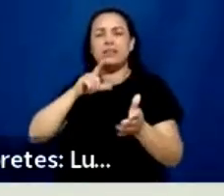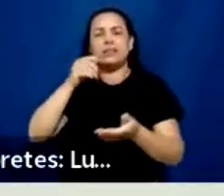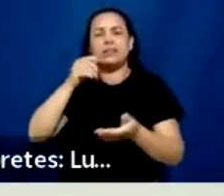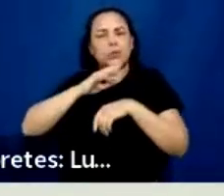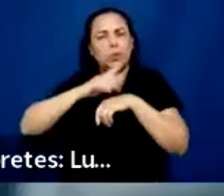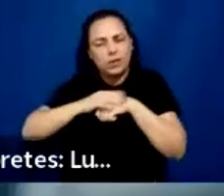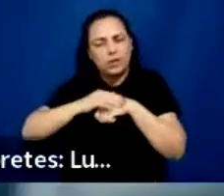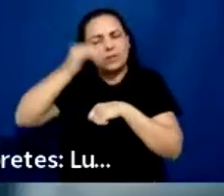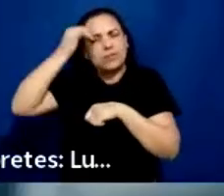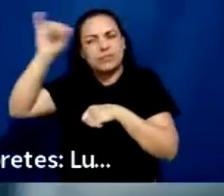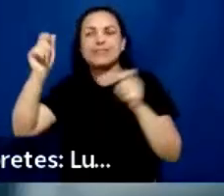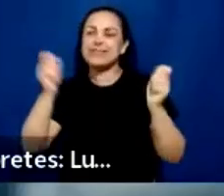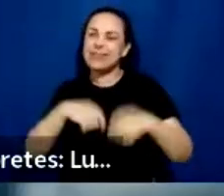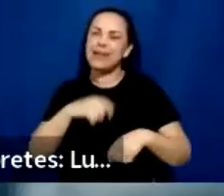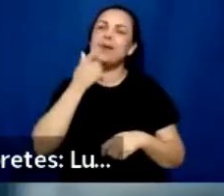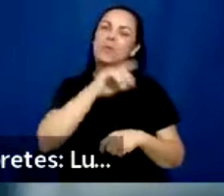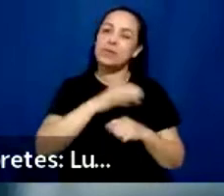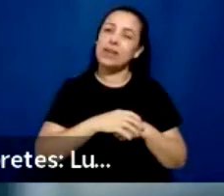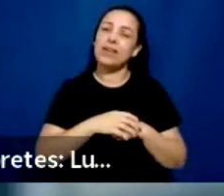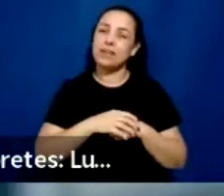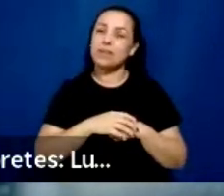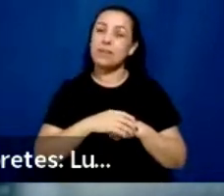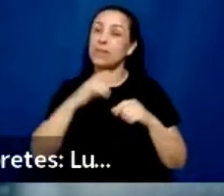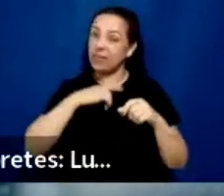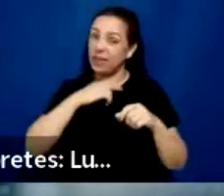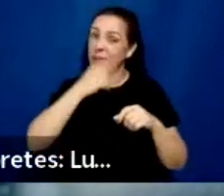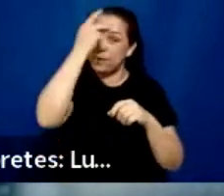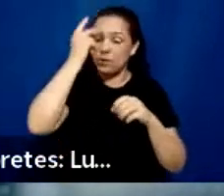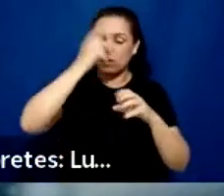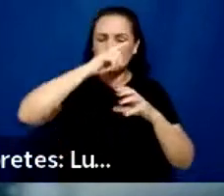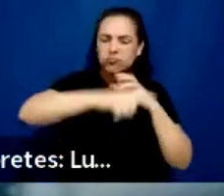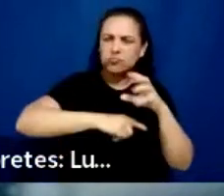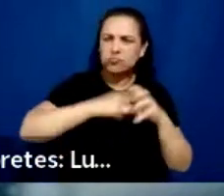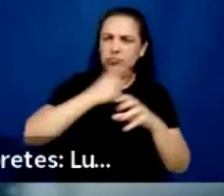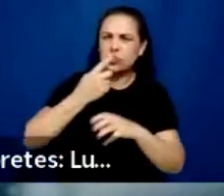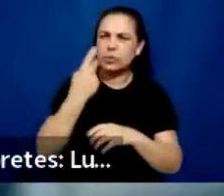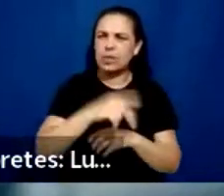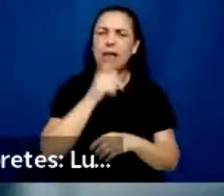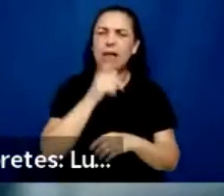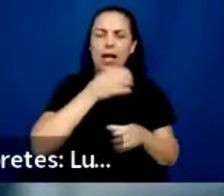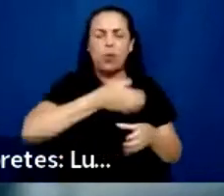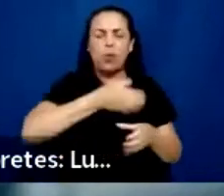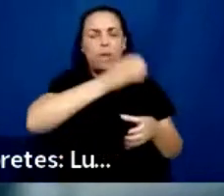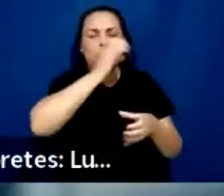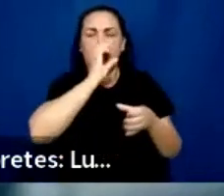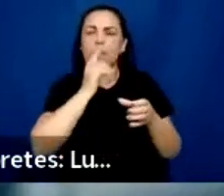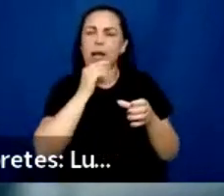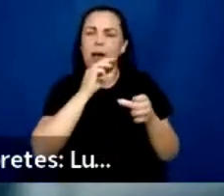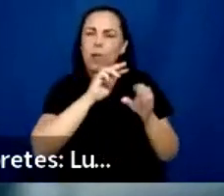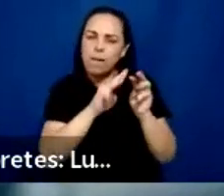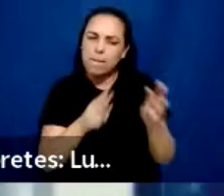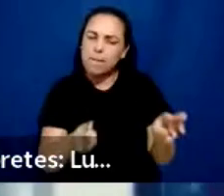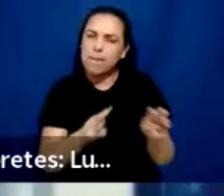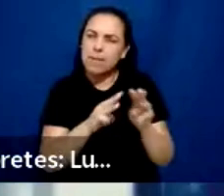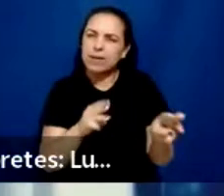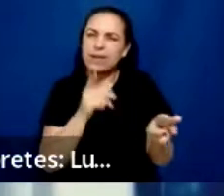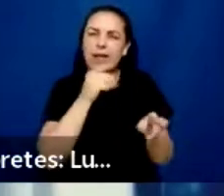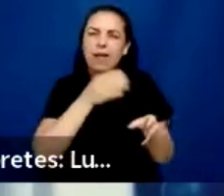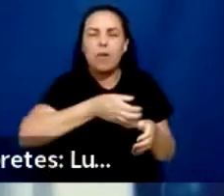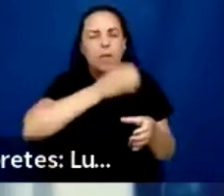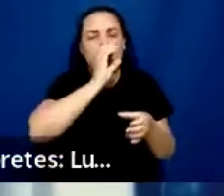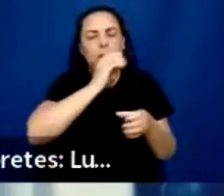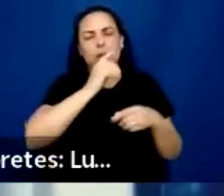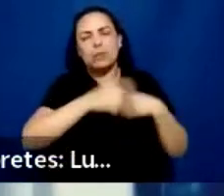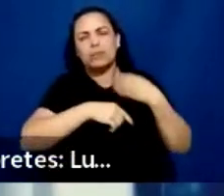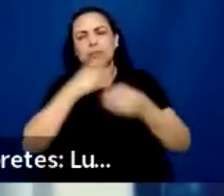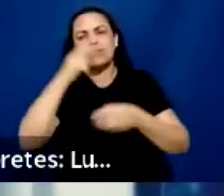São milhares de depoimentos espontâneos de pessoas que fizeram uso da água magnetizada pelo Silosimol. Assista e veja agora do que é